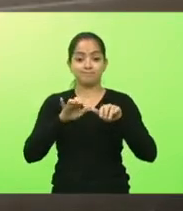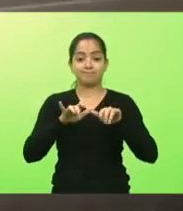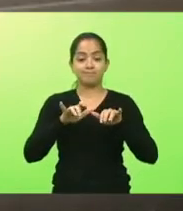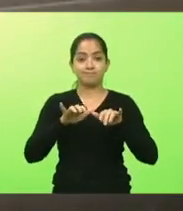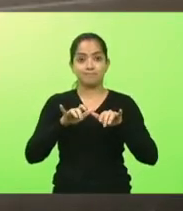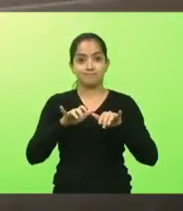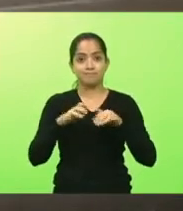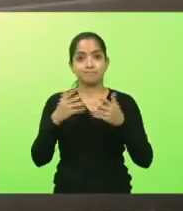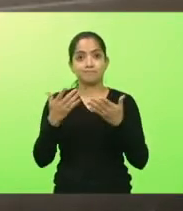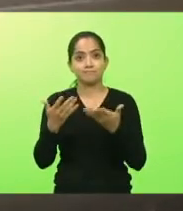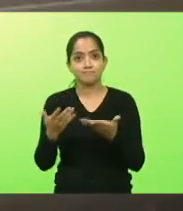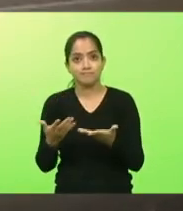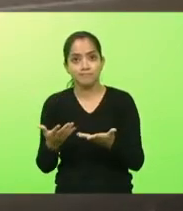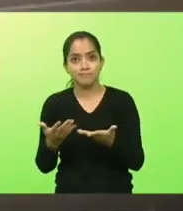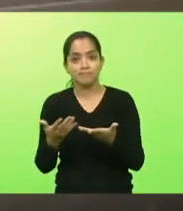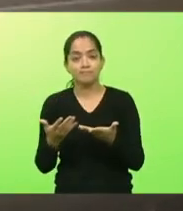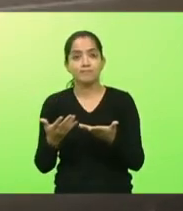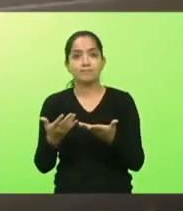algo que